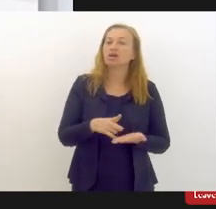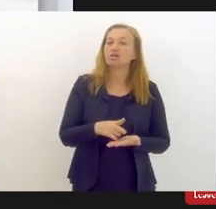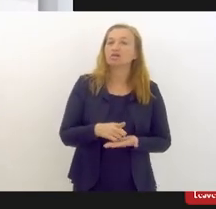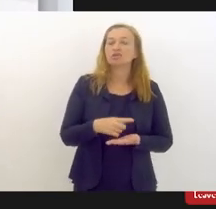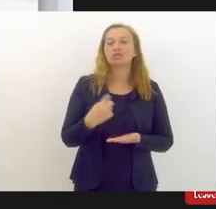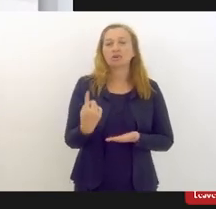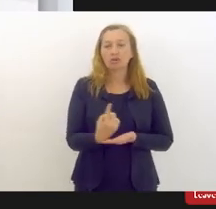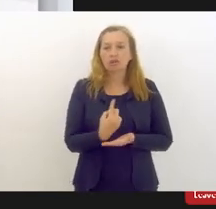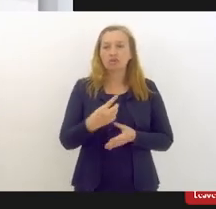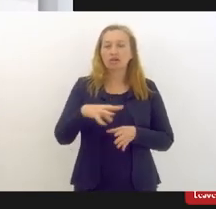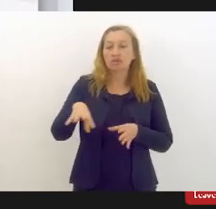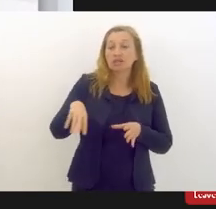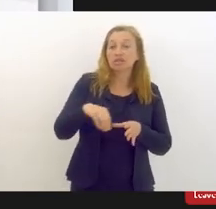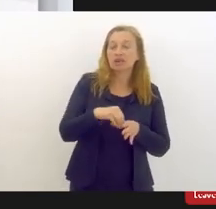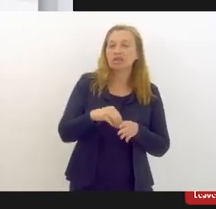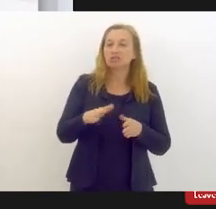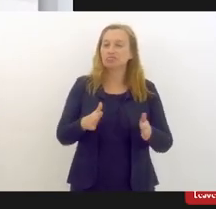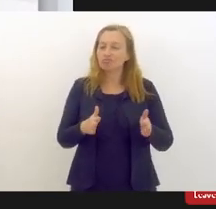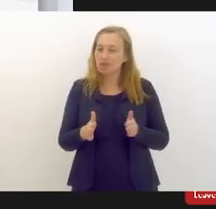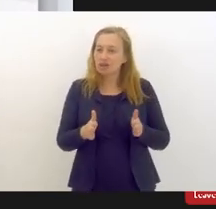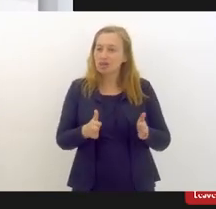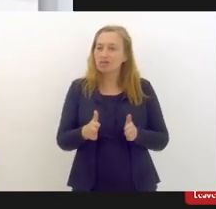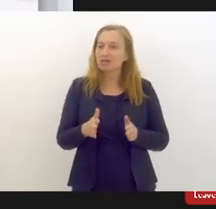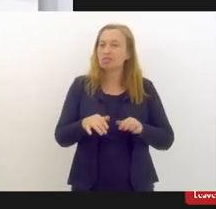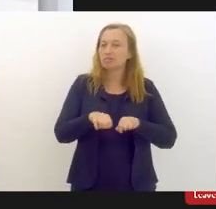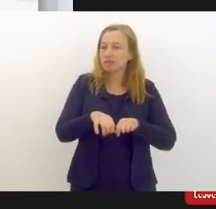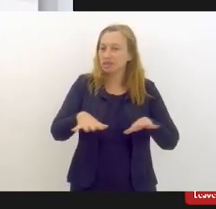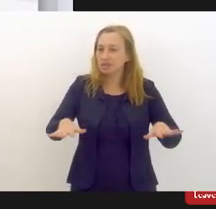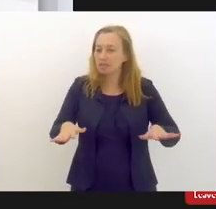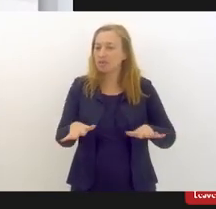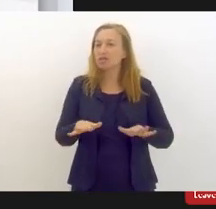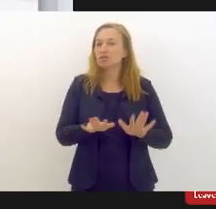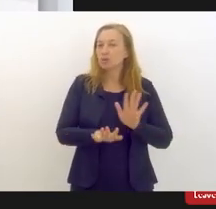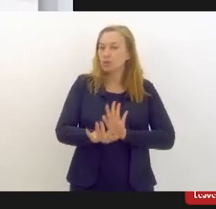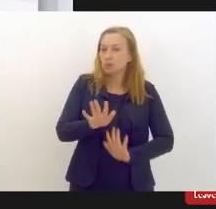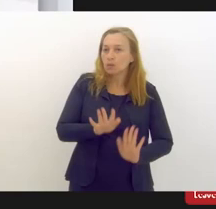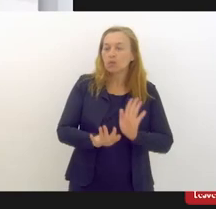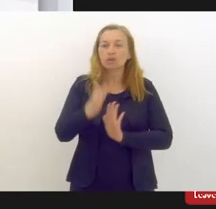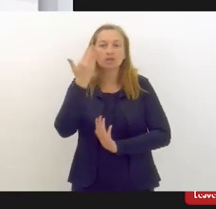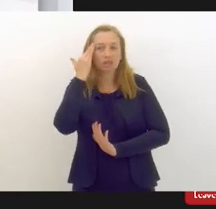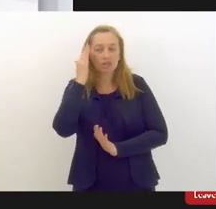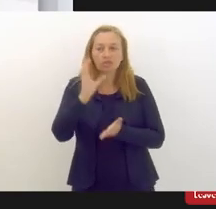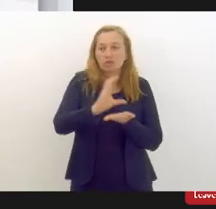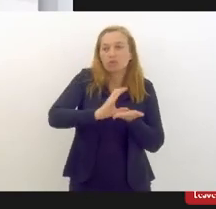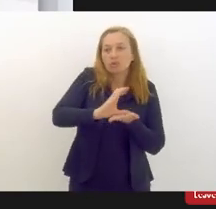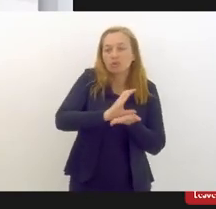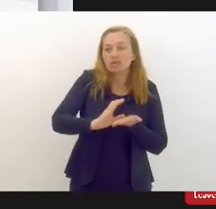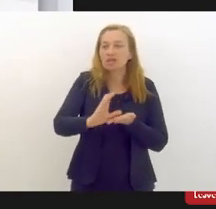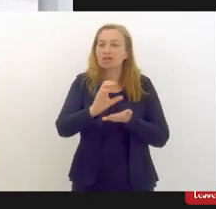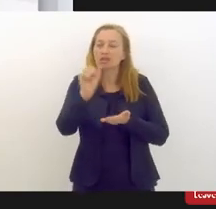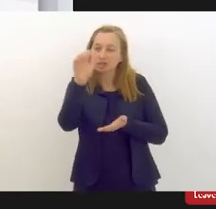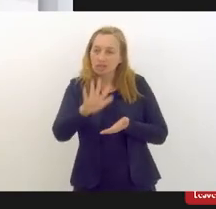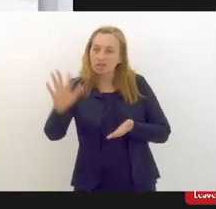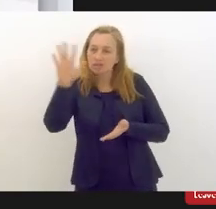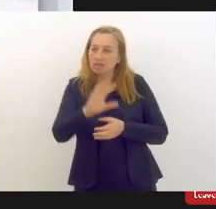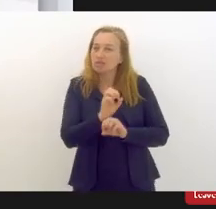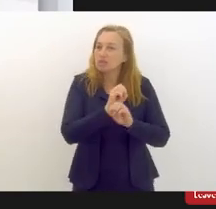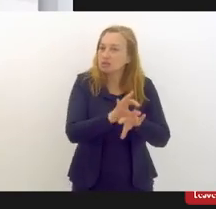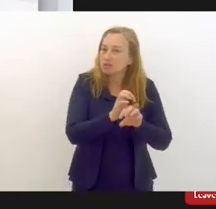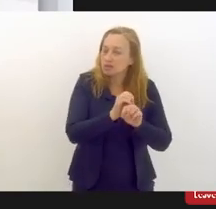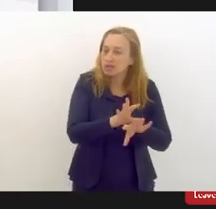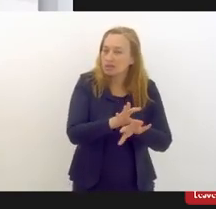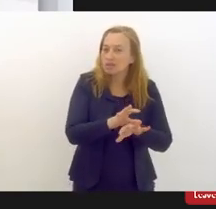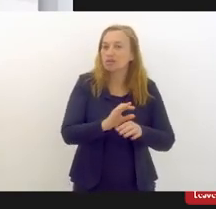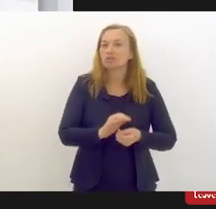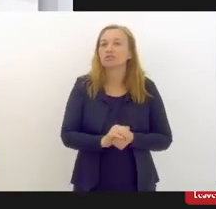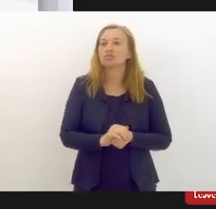ainda dentro do cenário de pandemia, sob vigência de entendimento do Conselho Nacional de Educação e do próprio Conselho Estadual de Educação,